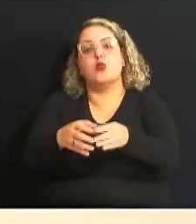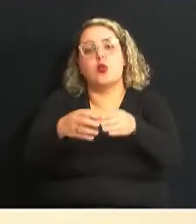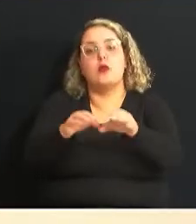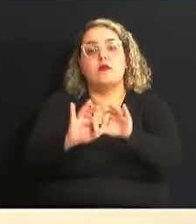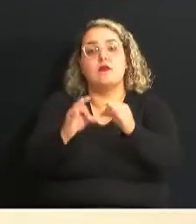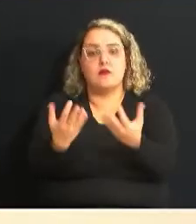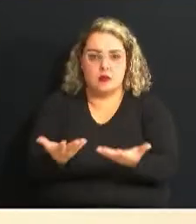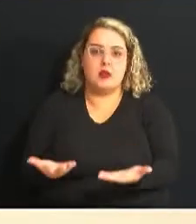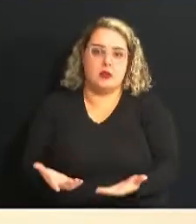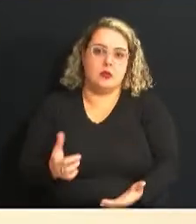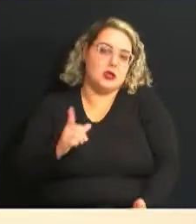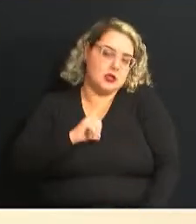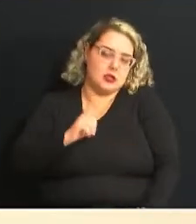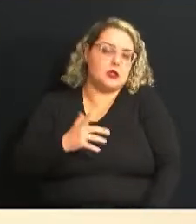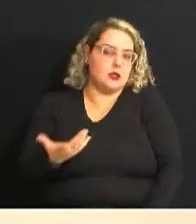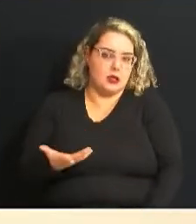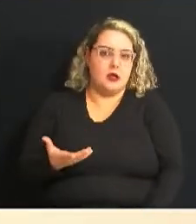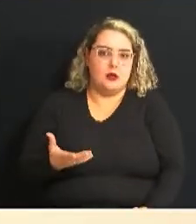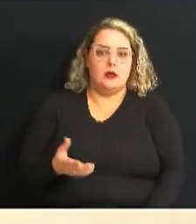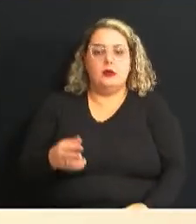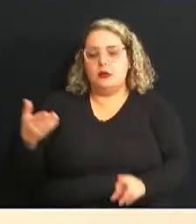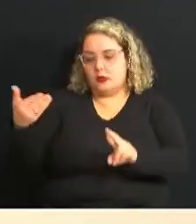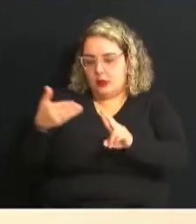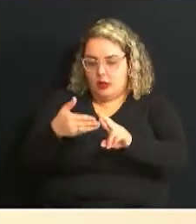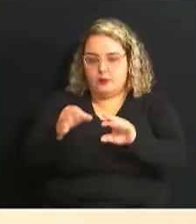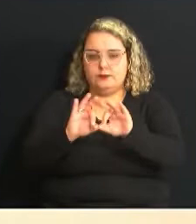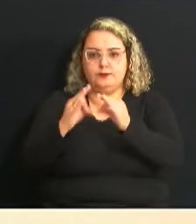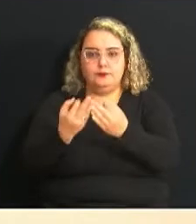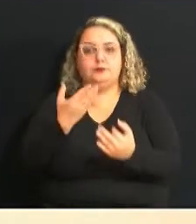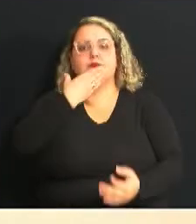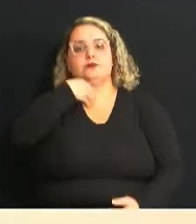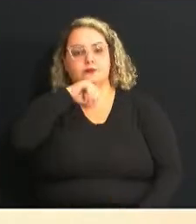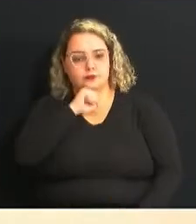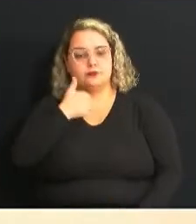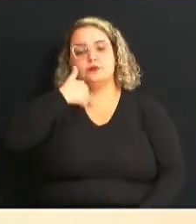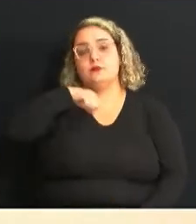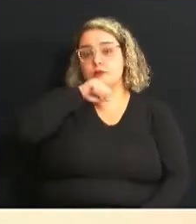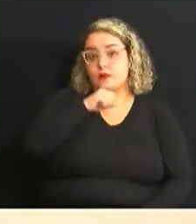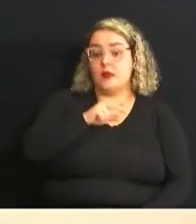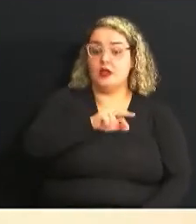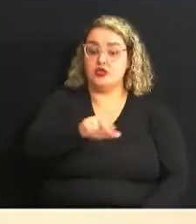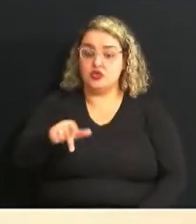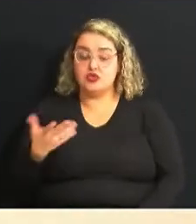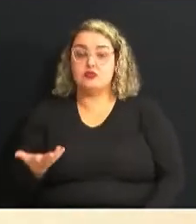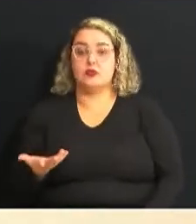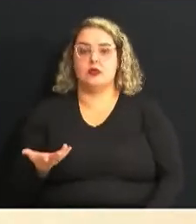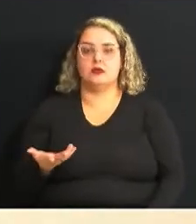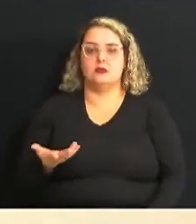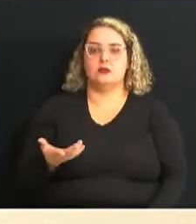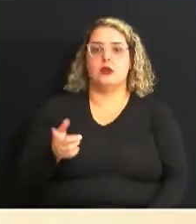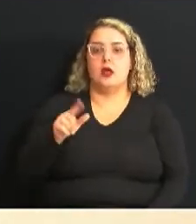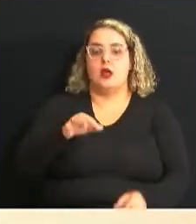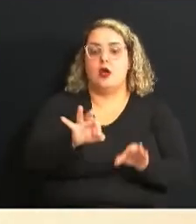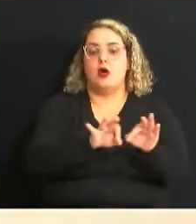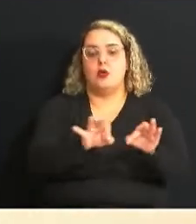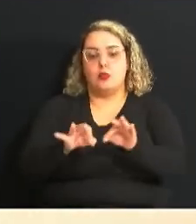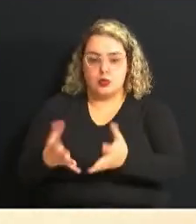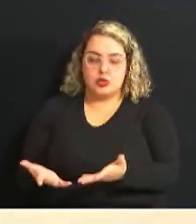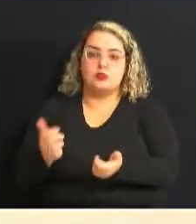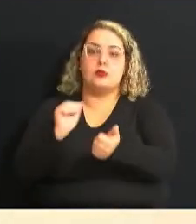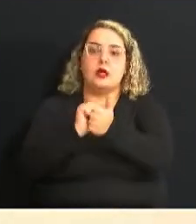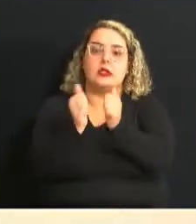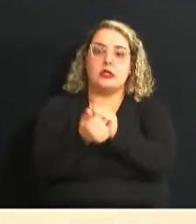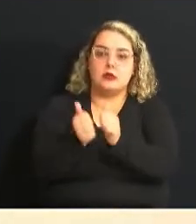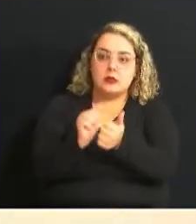que as crianças possam ter uma referência de família, de pai, de mãe, de irmãos, enfim. É um projeto, é uma adequação do